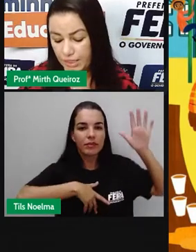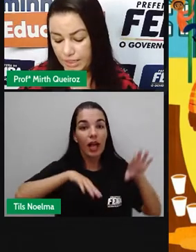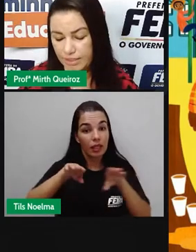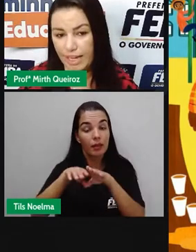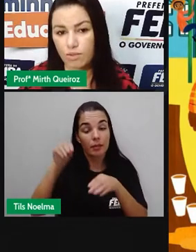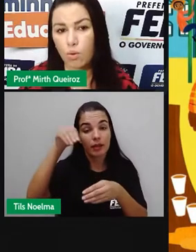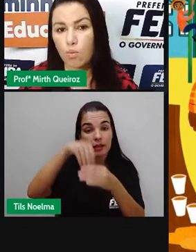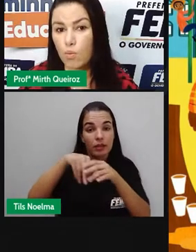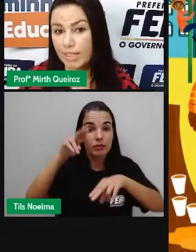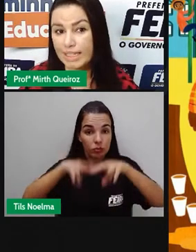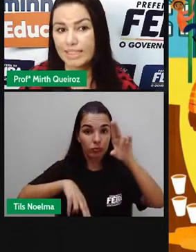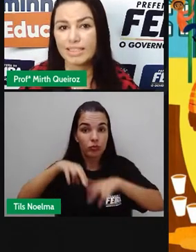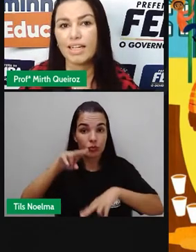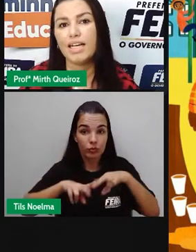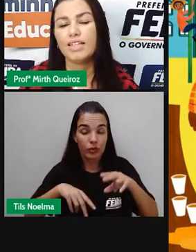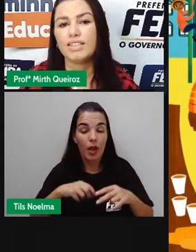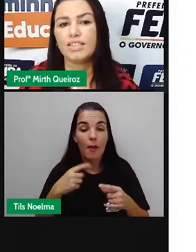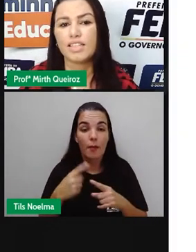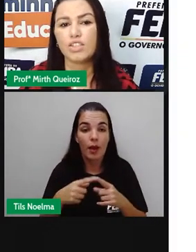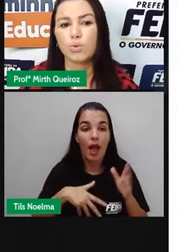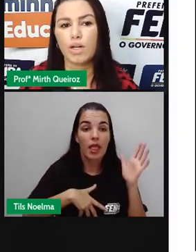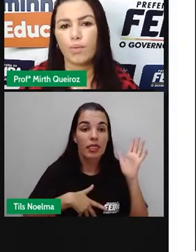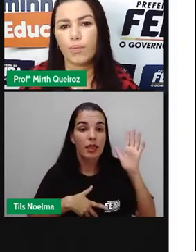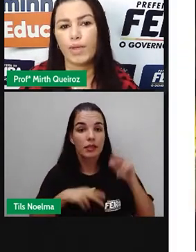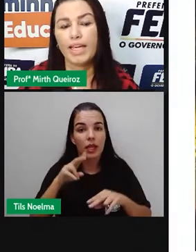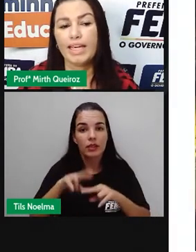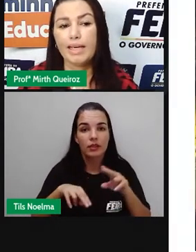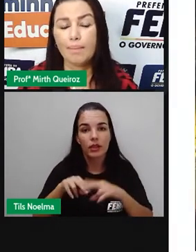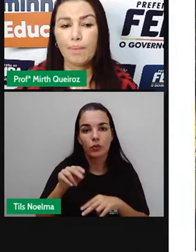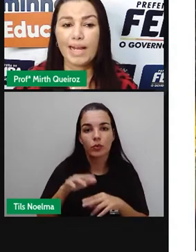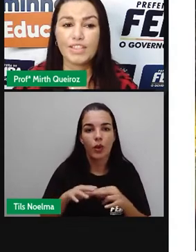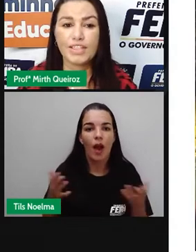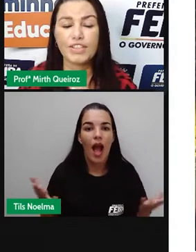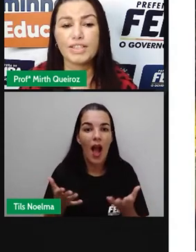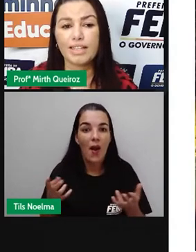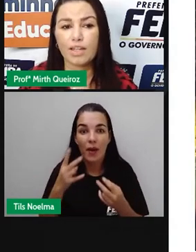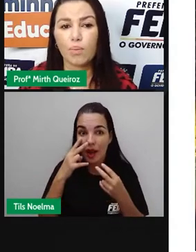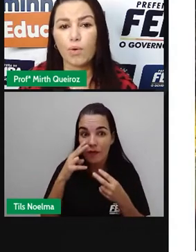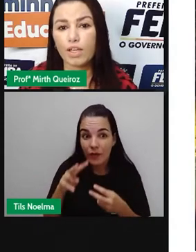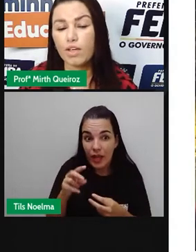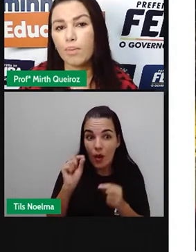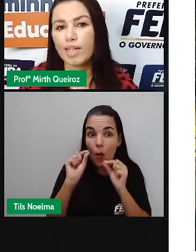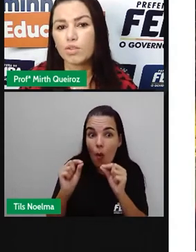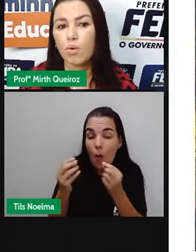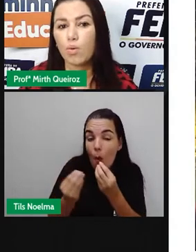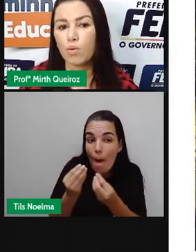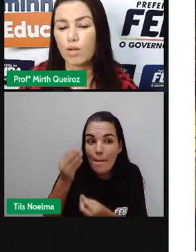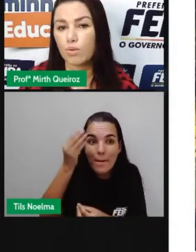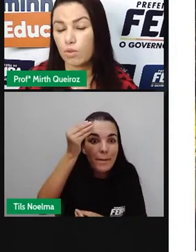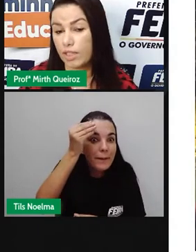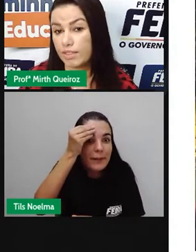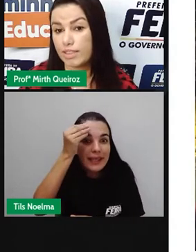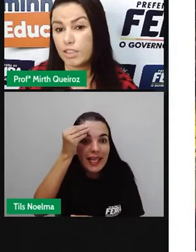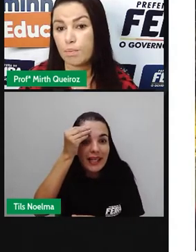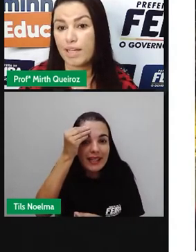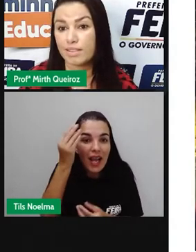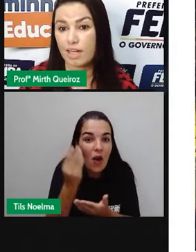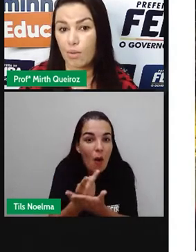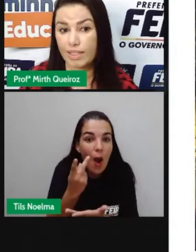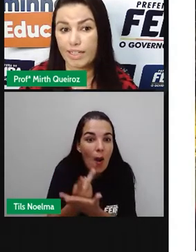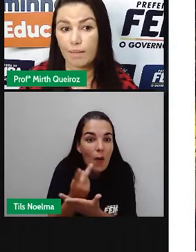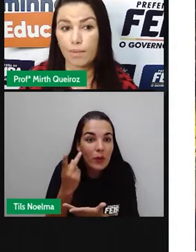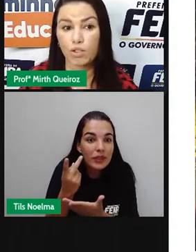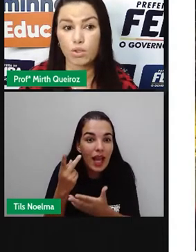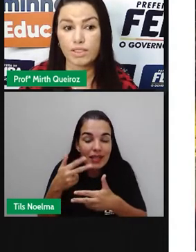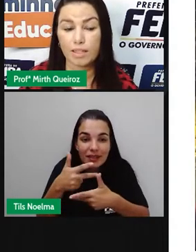festividade junina, certo? Como uma dança de São João. E para a gente entender um pouquinho mais como acontece esse espaço